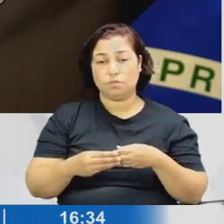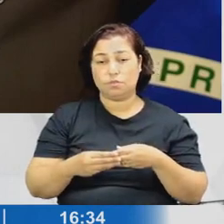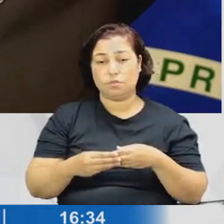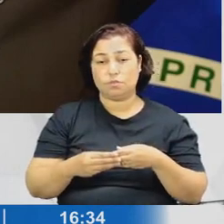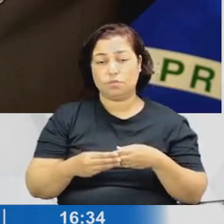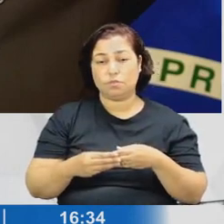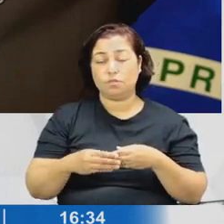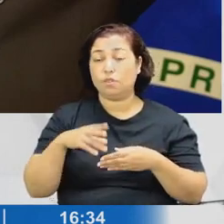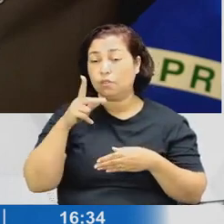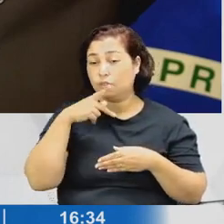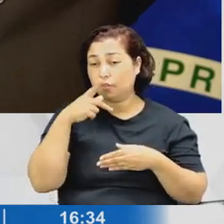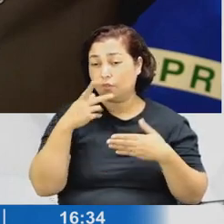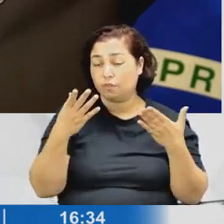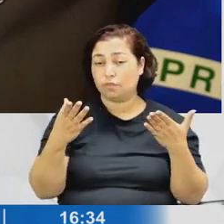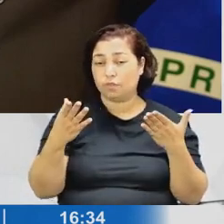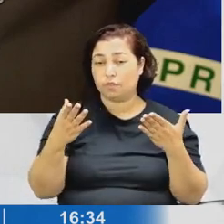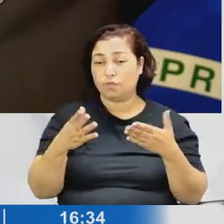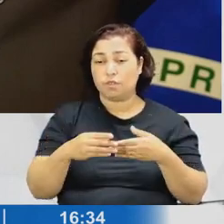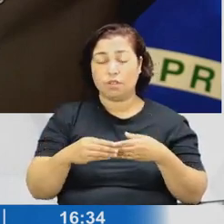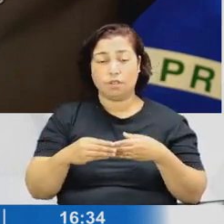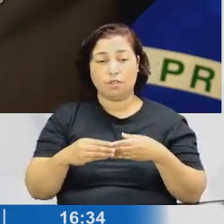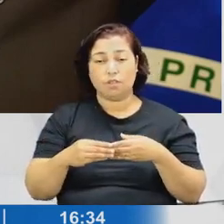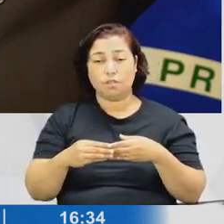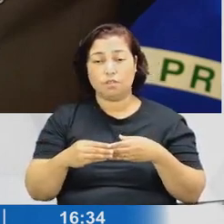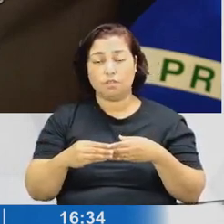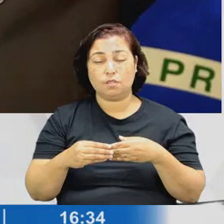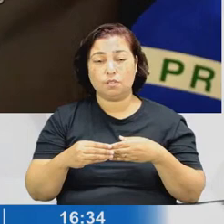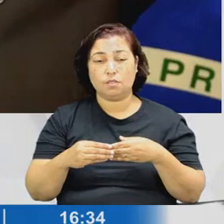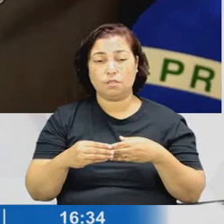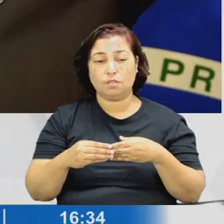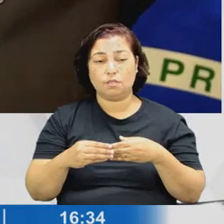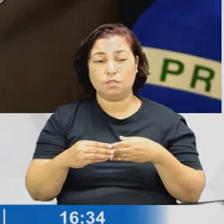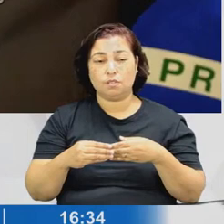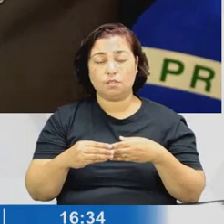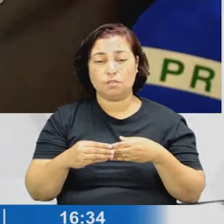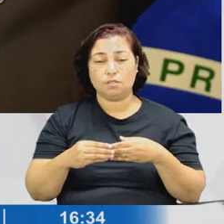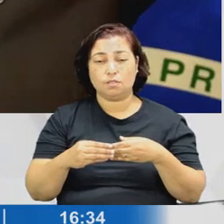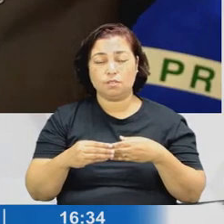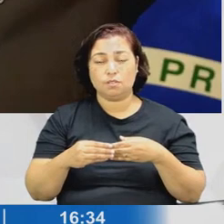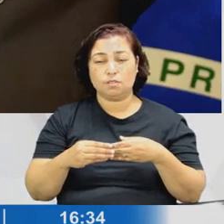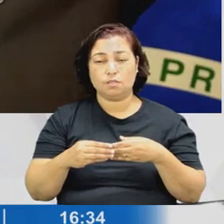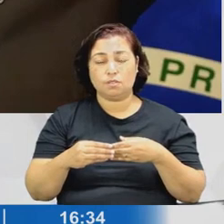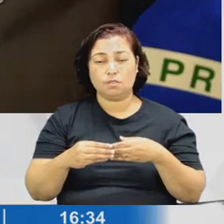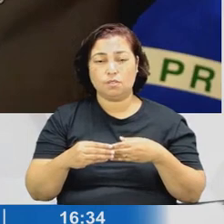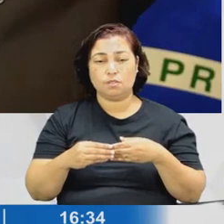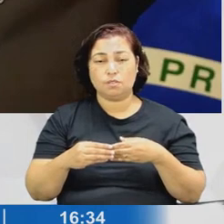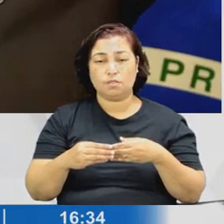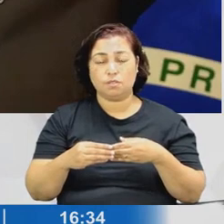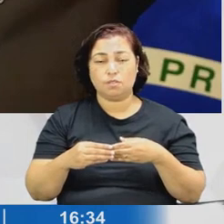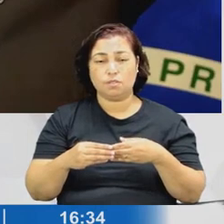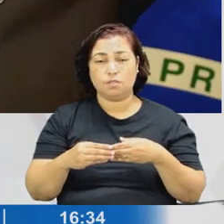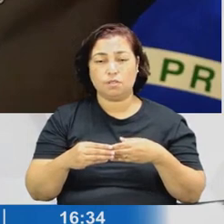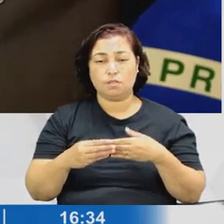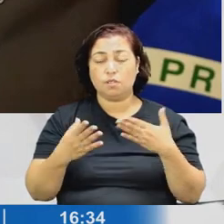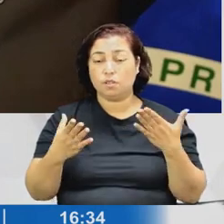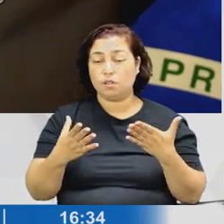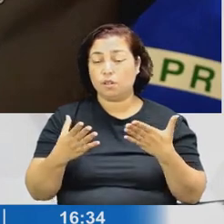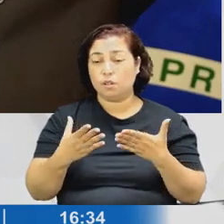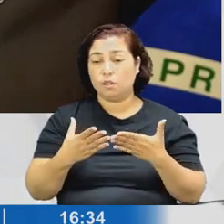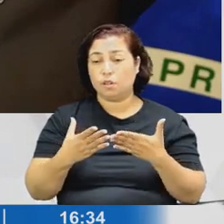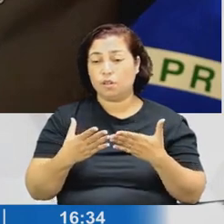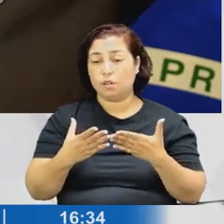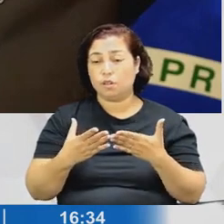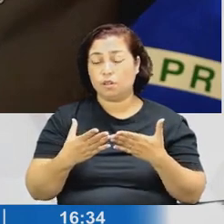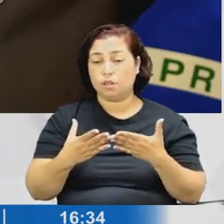dizia do sapo barbudo radical comunista para o homem que se entendeu né